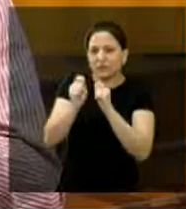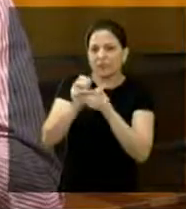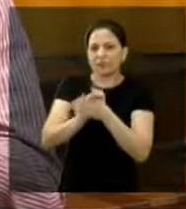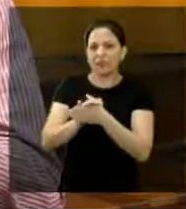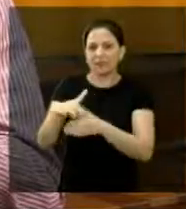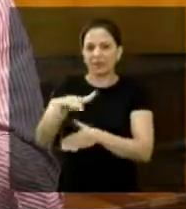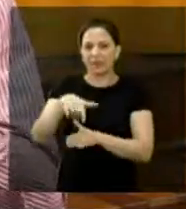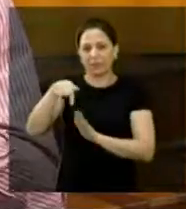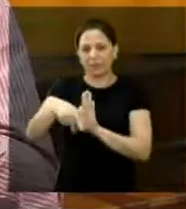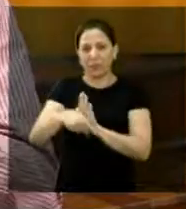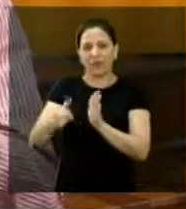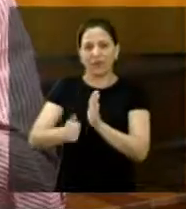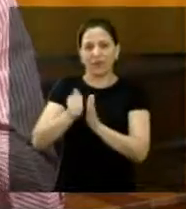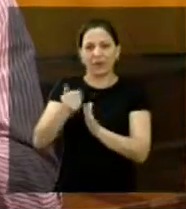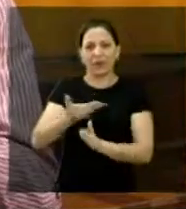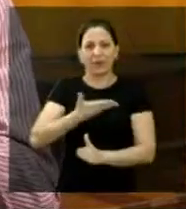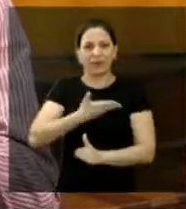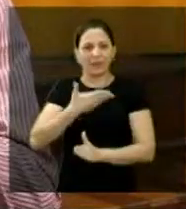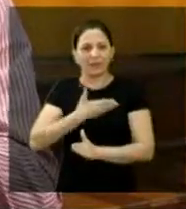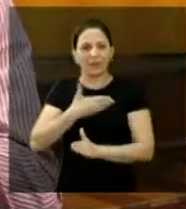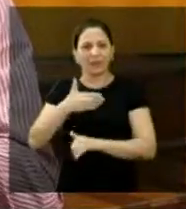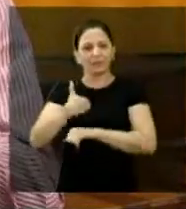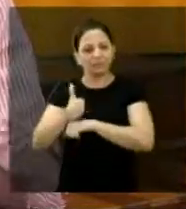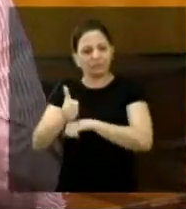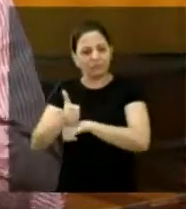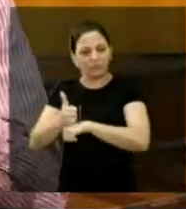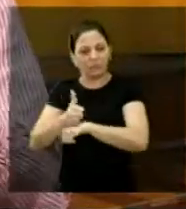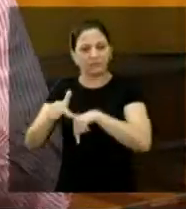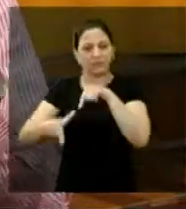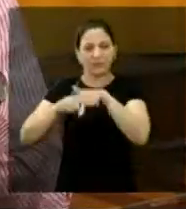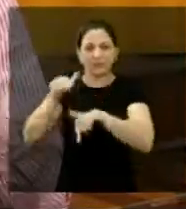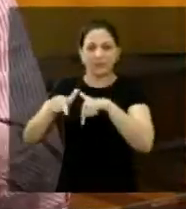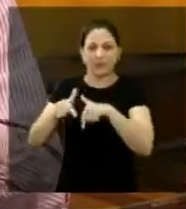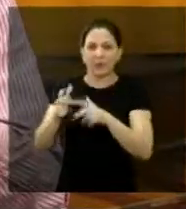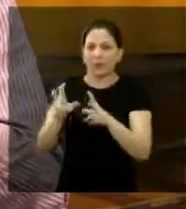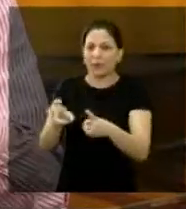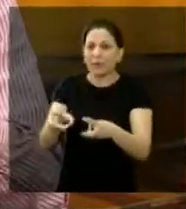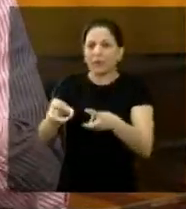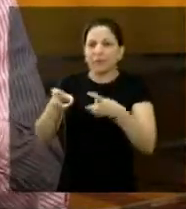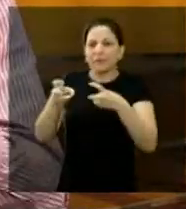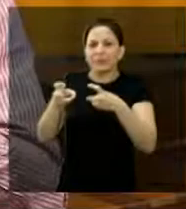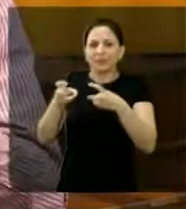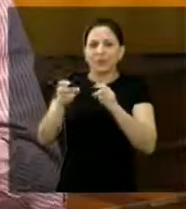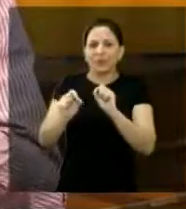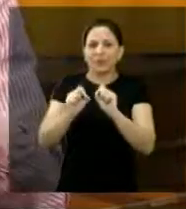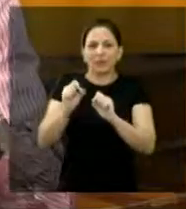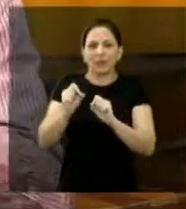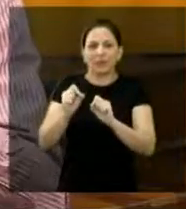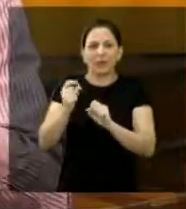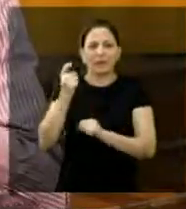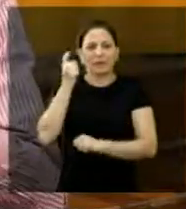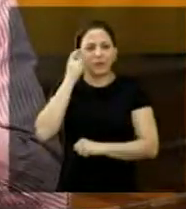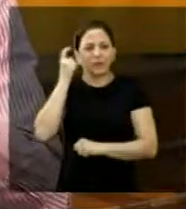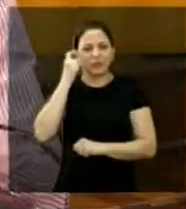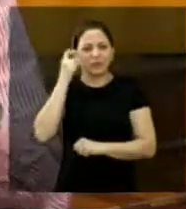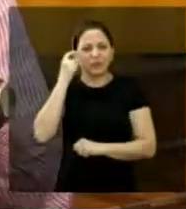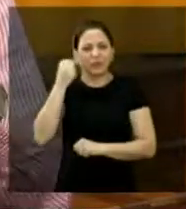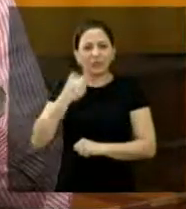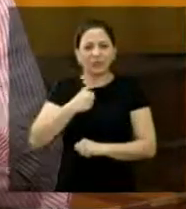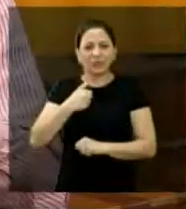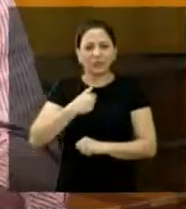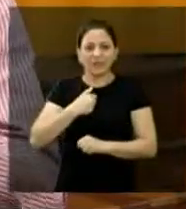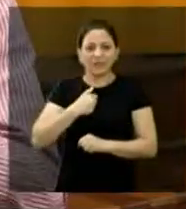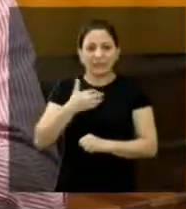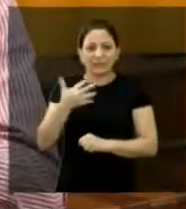de Araraquara, companheiros inclusive de trabalho, que quando perceberam aquilo, acharam que eu estava tendo qualquer